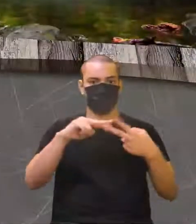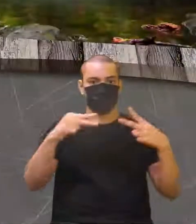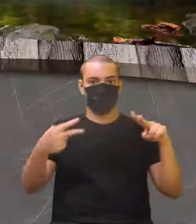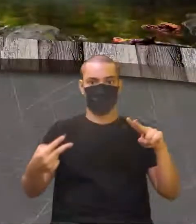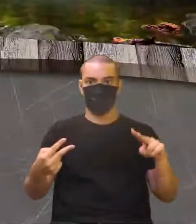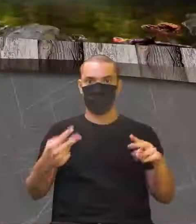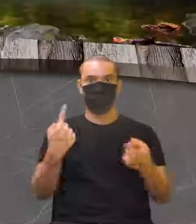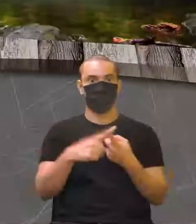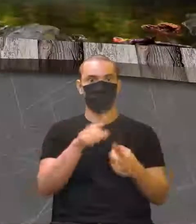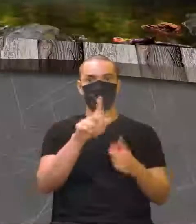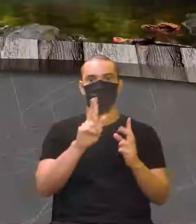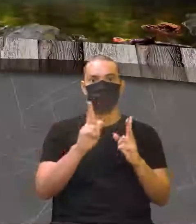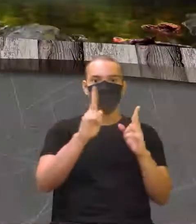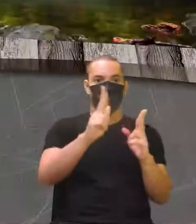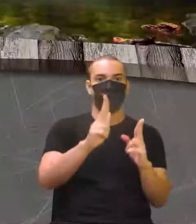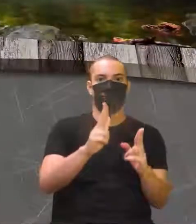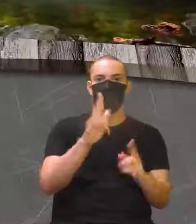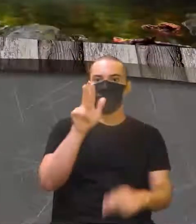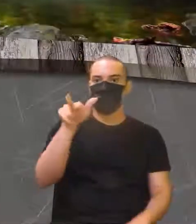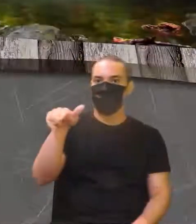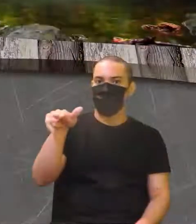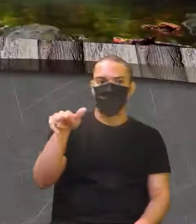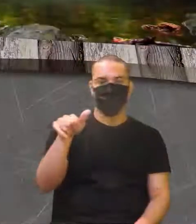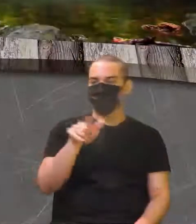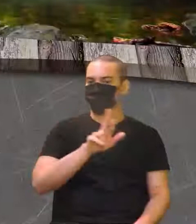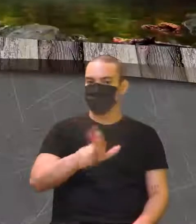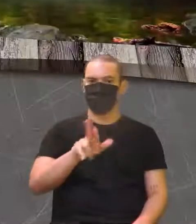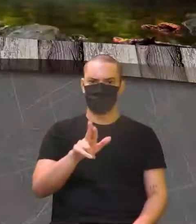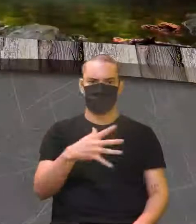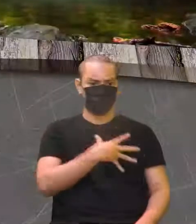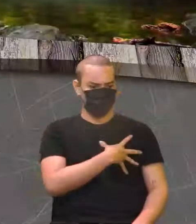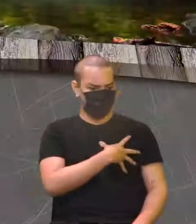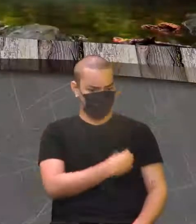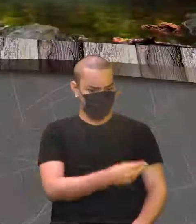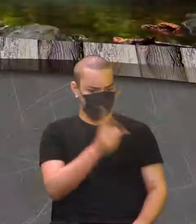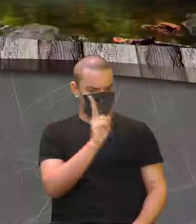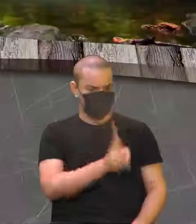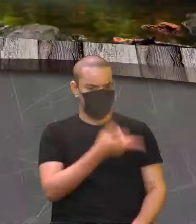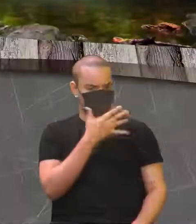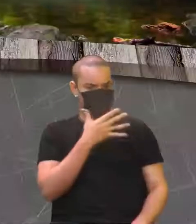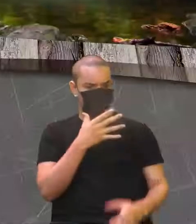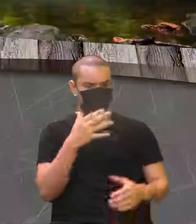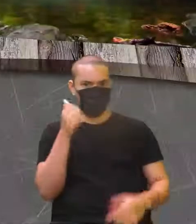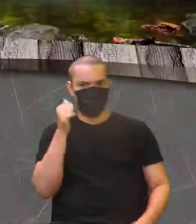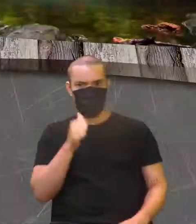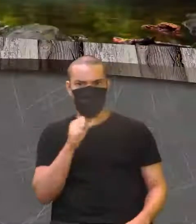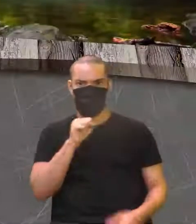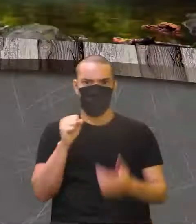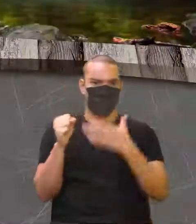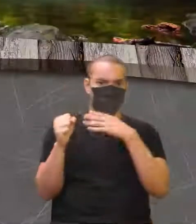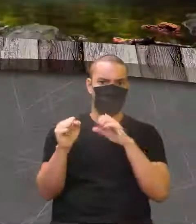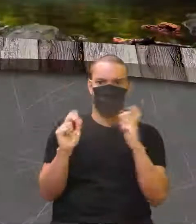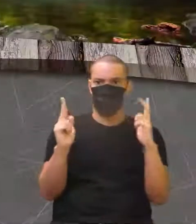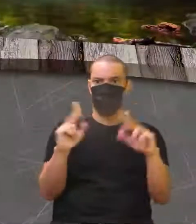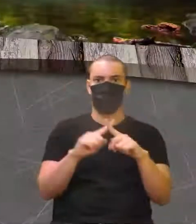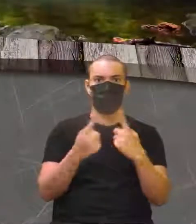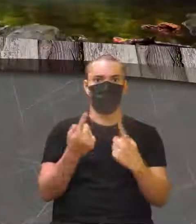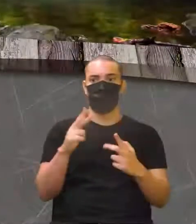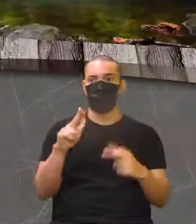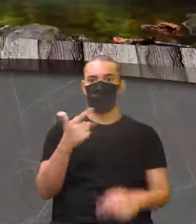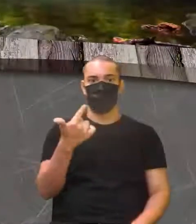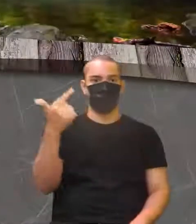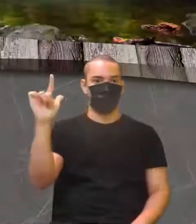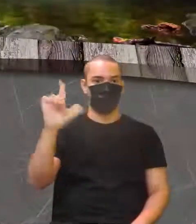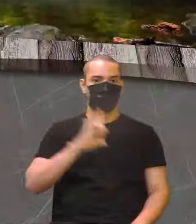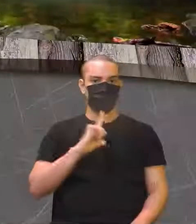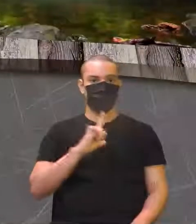não ser idêntico ao seu irmão, por exemplo, mesmo vocês sendo filhos do mesmo casal, né? Entendeu? Eu venho